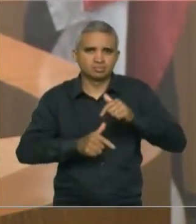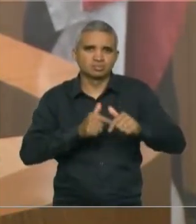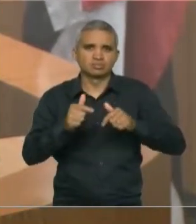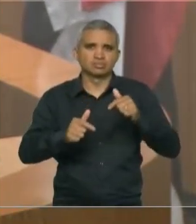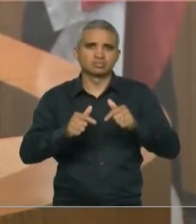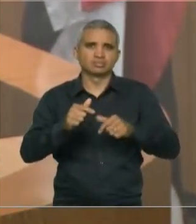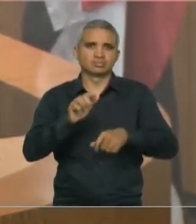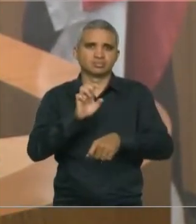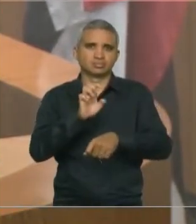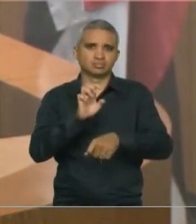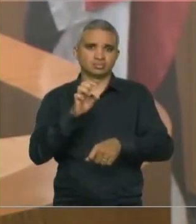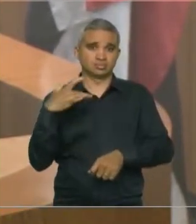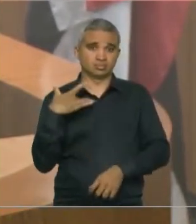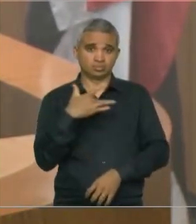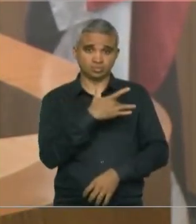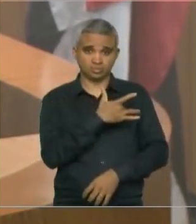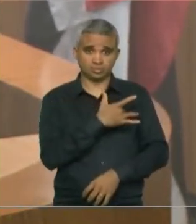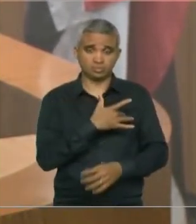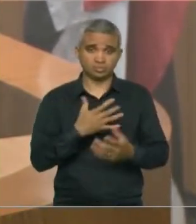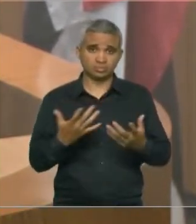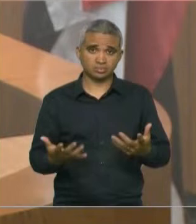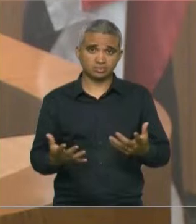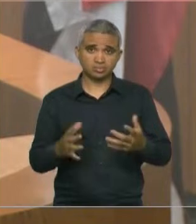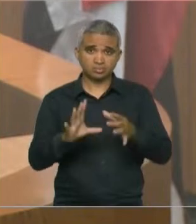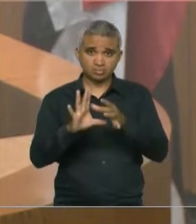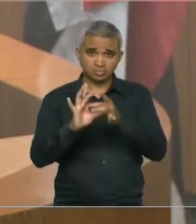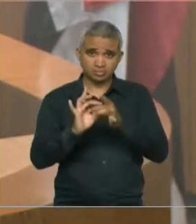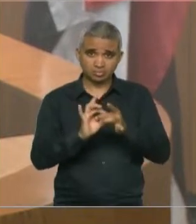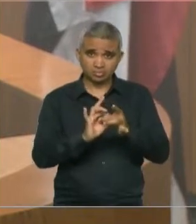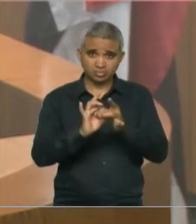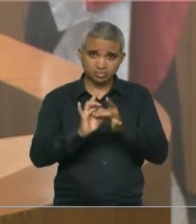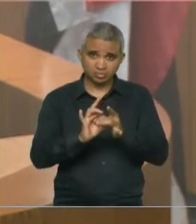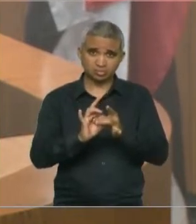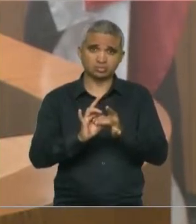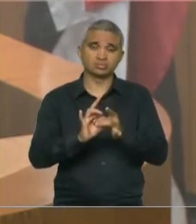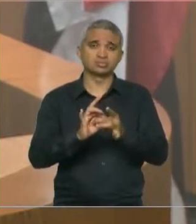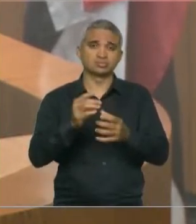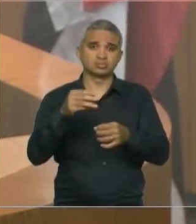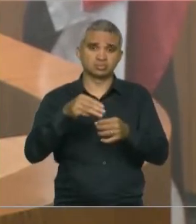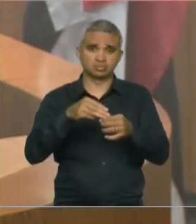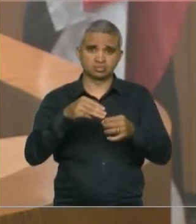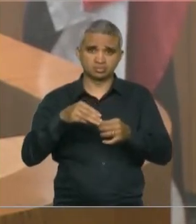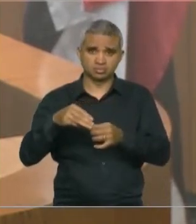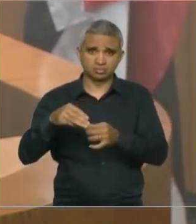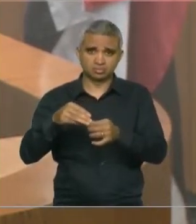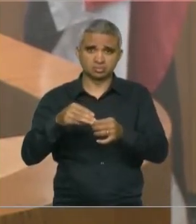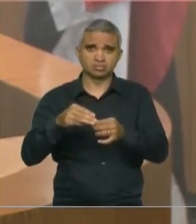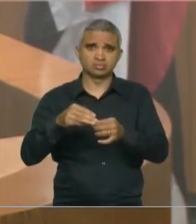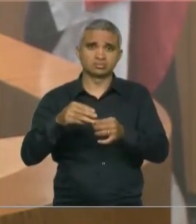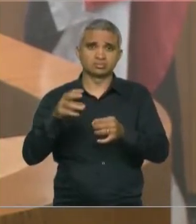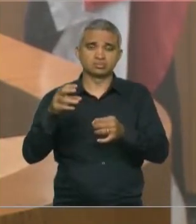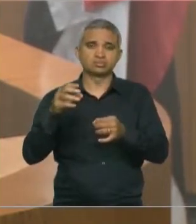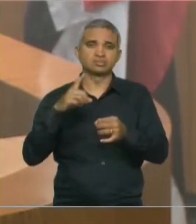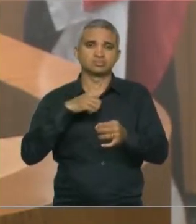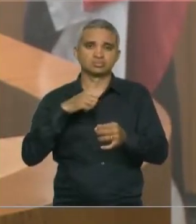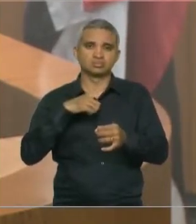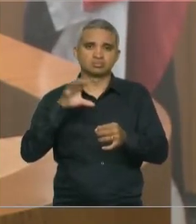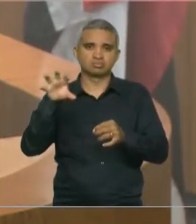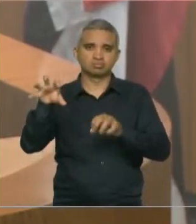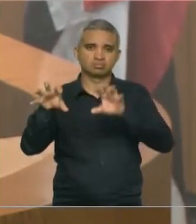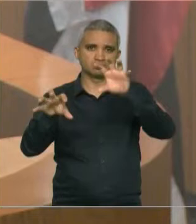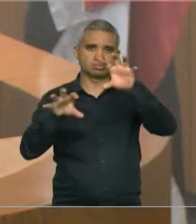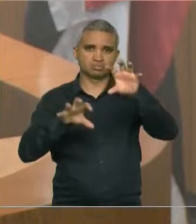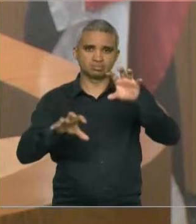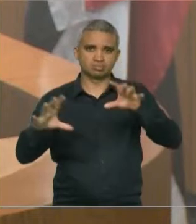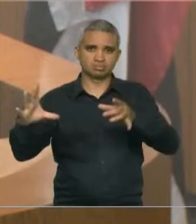ele traz para a administração os representantes dos municípios das regionais, faz com que haja um incentivo até